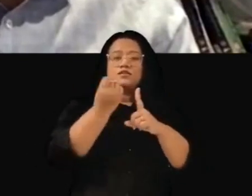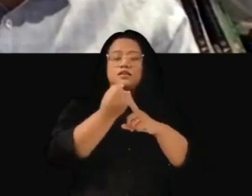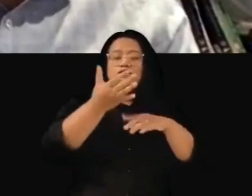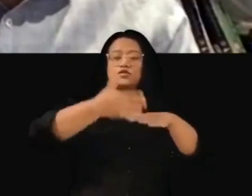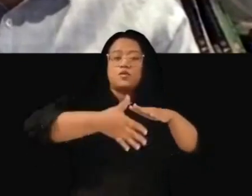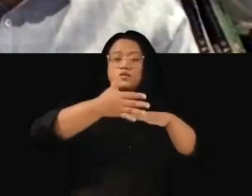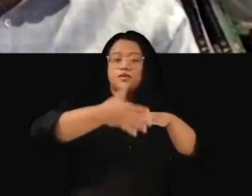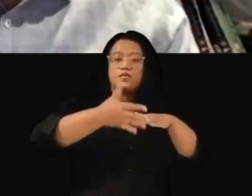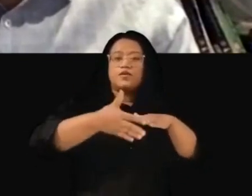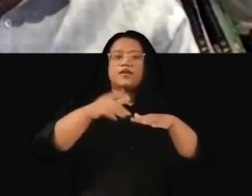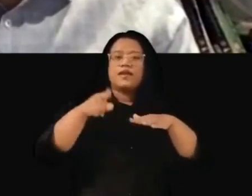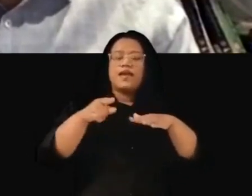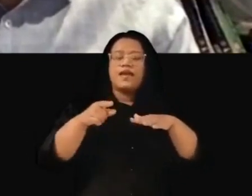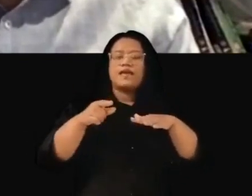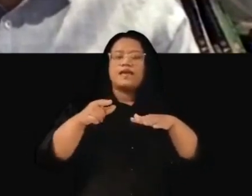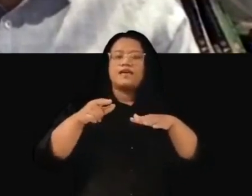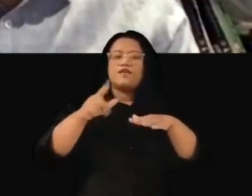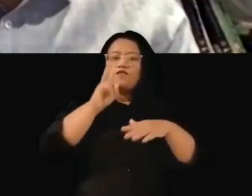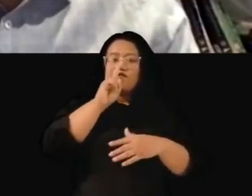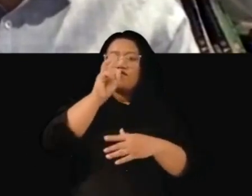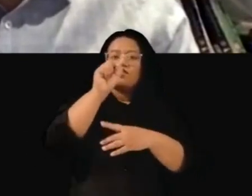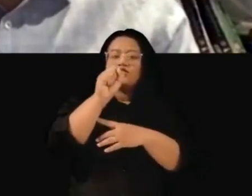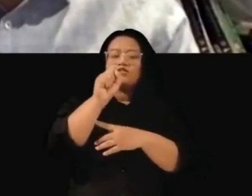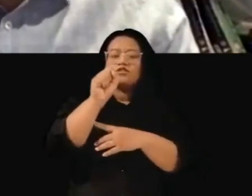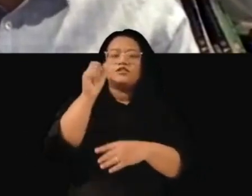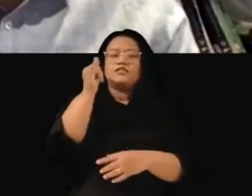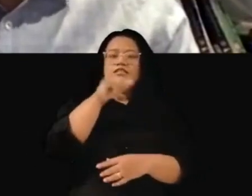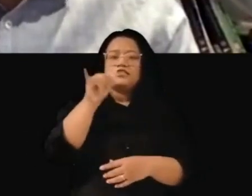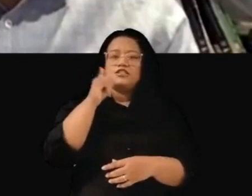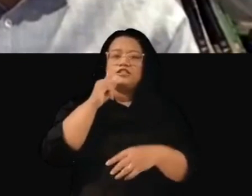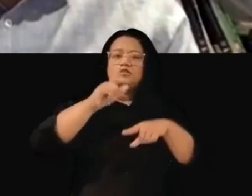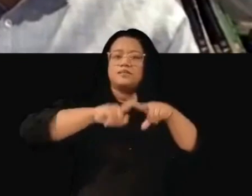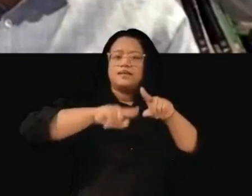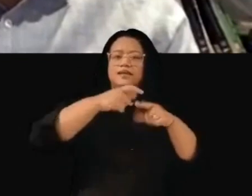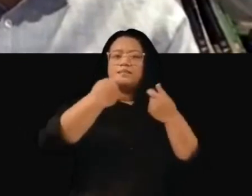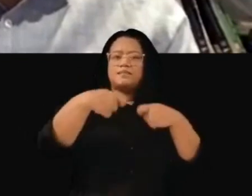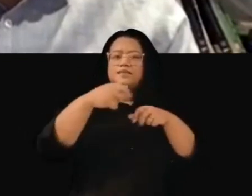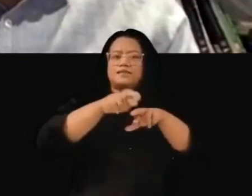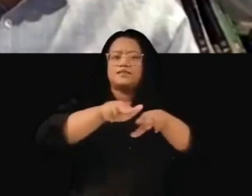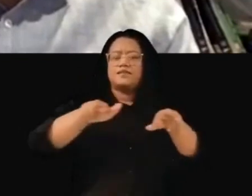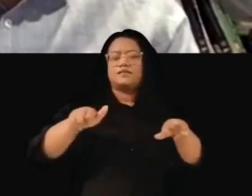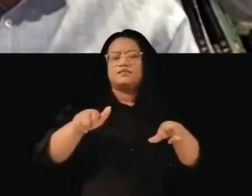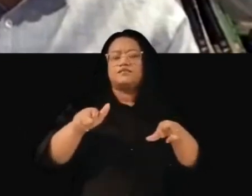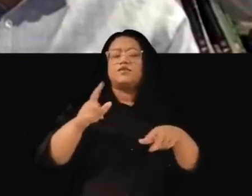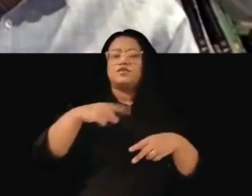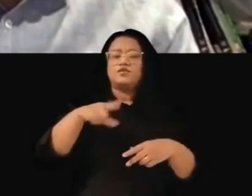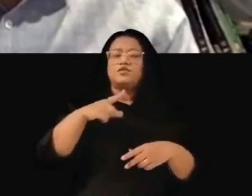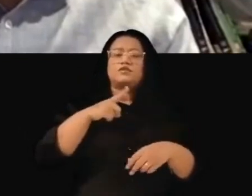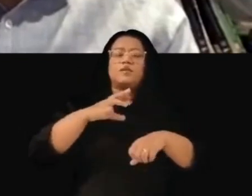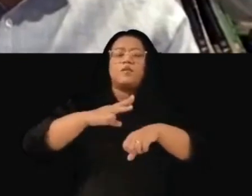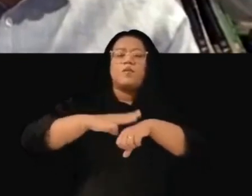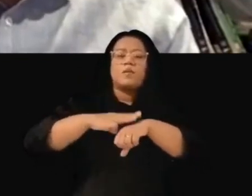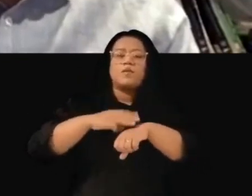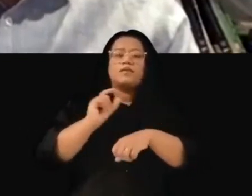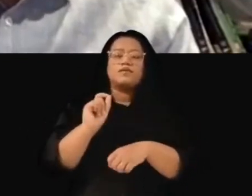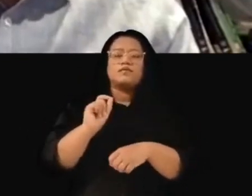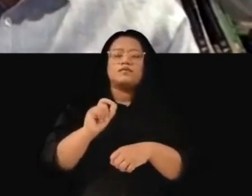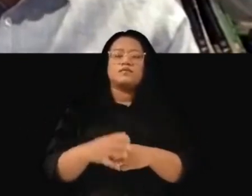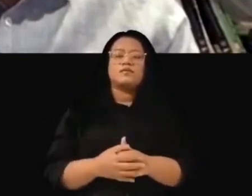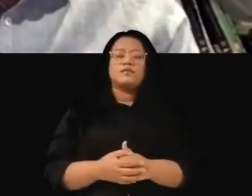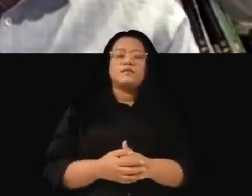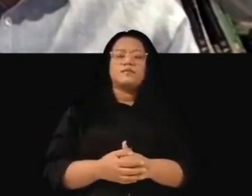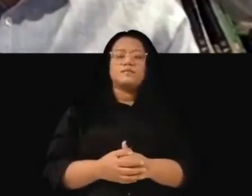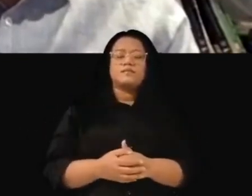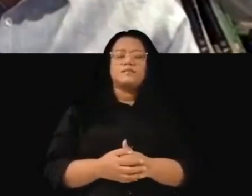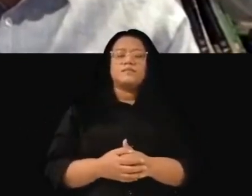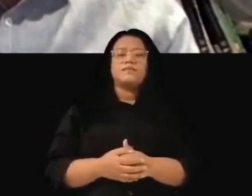muito intensiva em energia e muito intensiva em materiais, né? E nós estamos diante de um momento onde, e aí eu